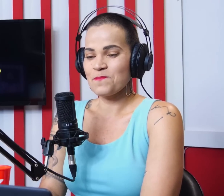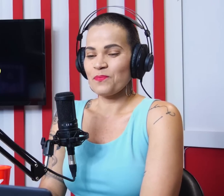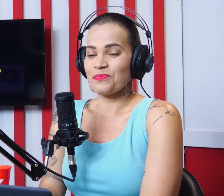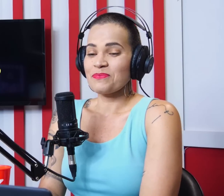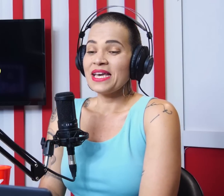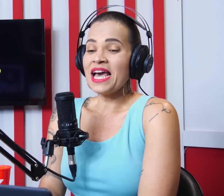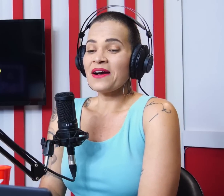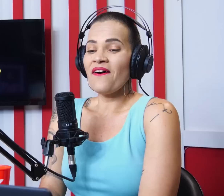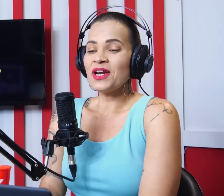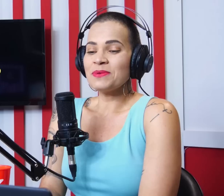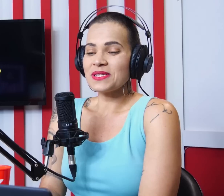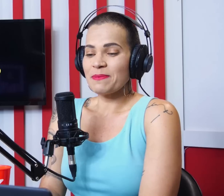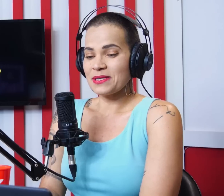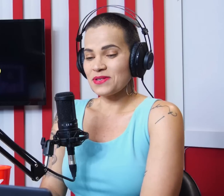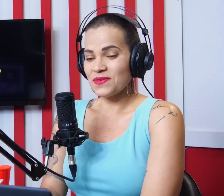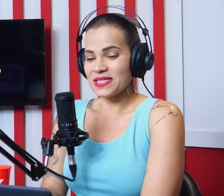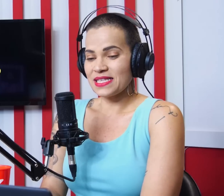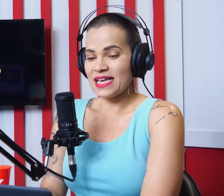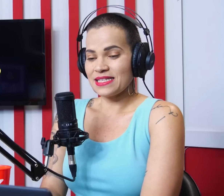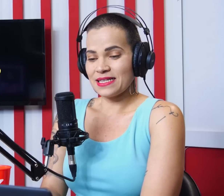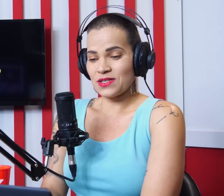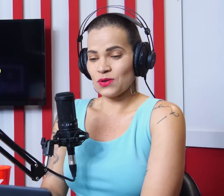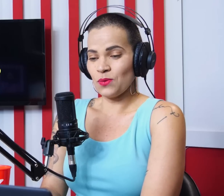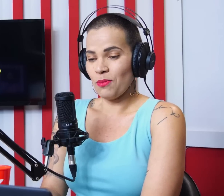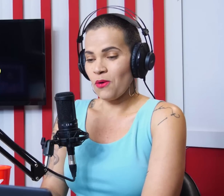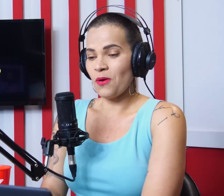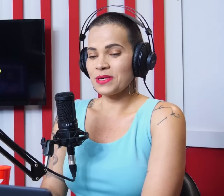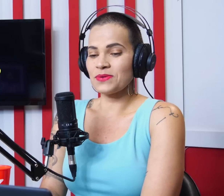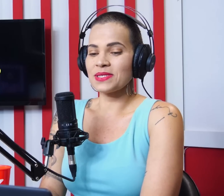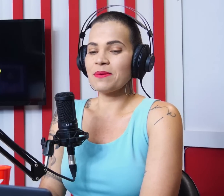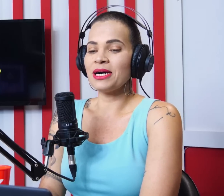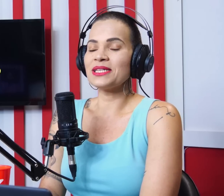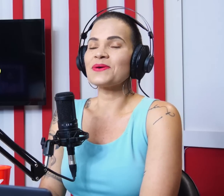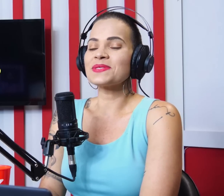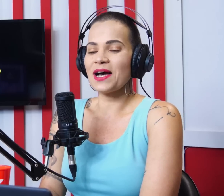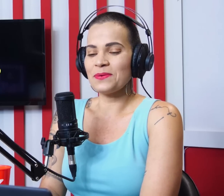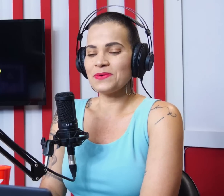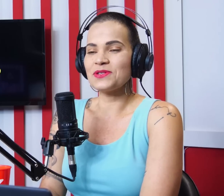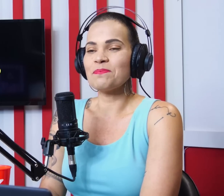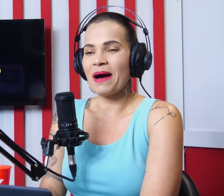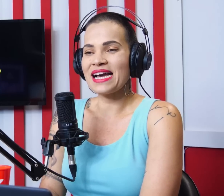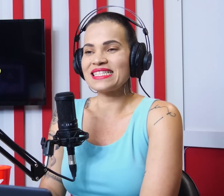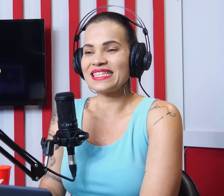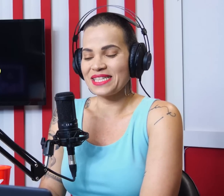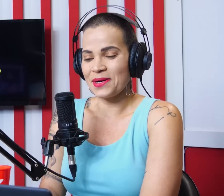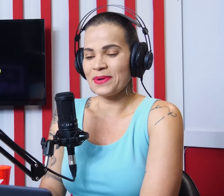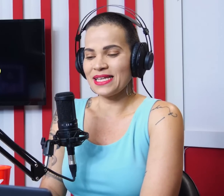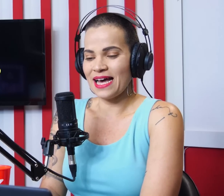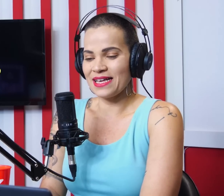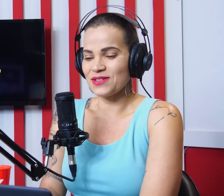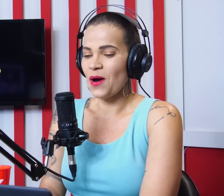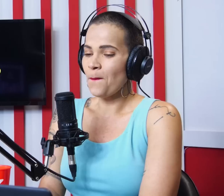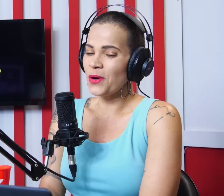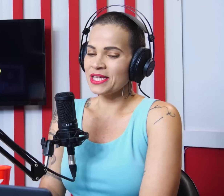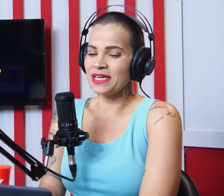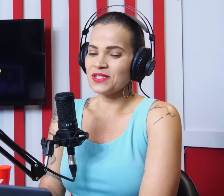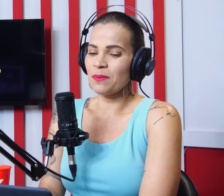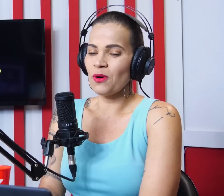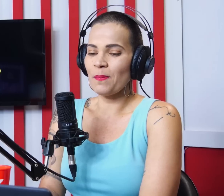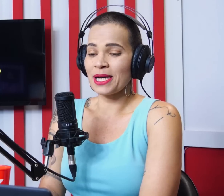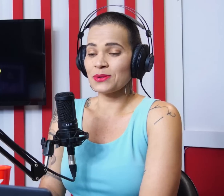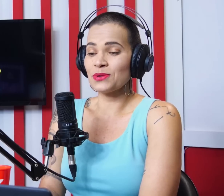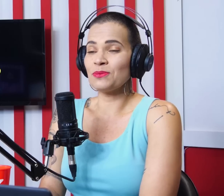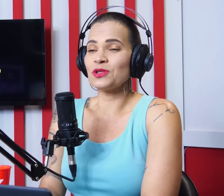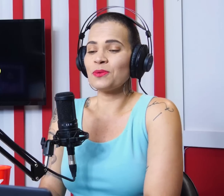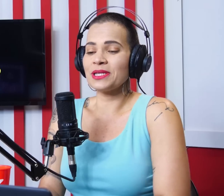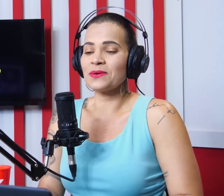Obrigada. E agora eu me despeço de vocês desejando um bom começo de semana com saúde, paz e tranquilidade. Muita energia